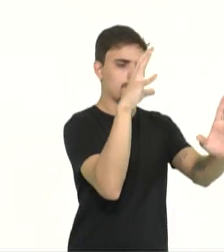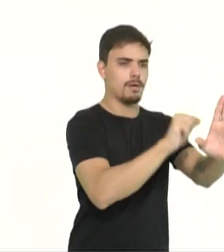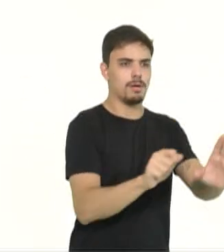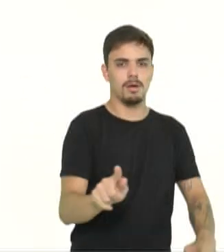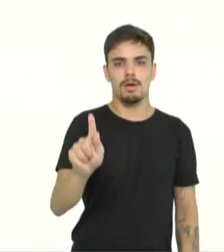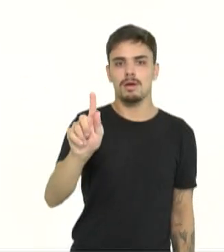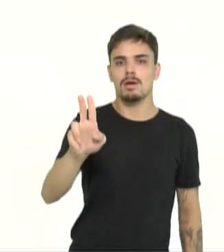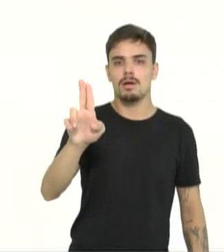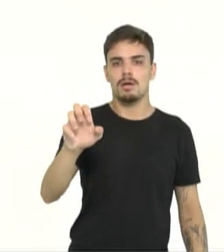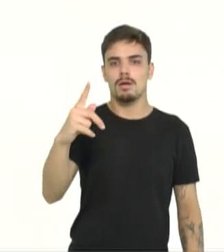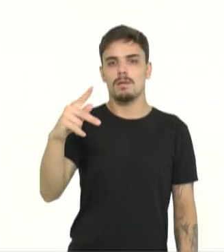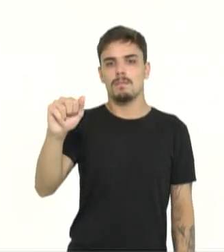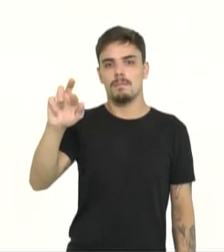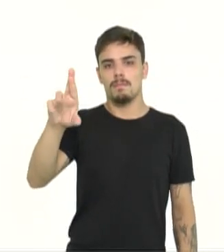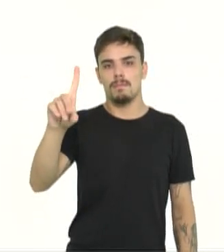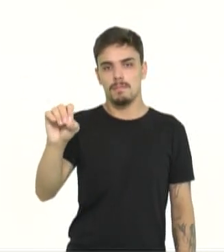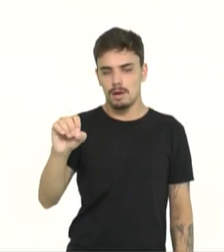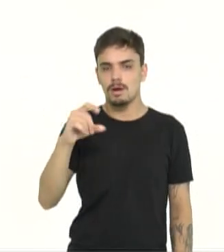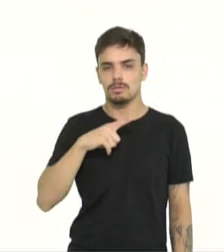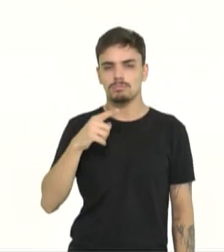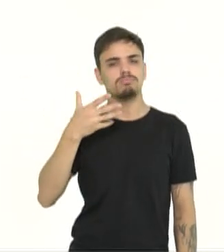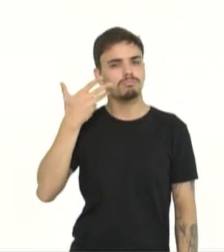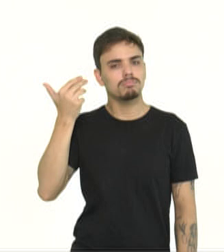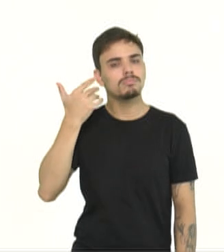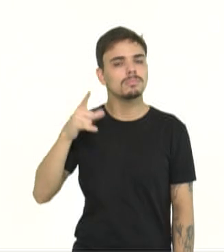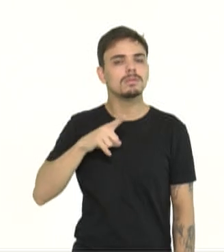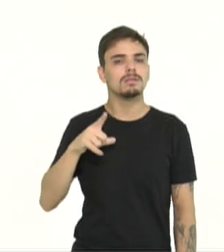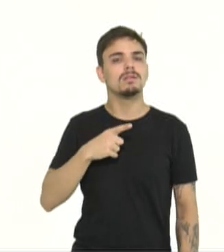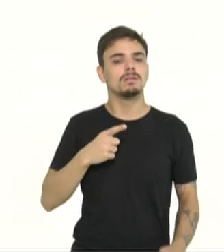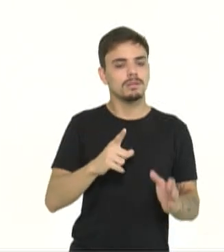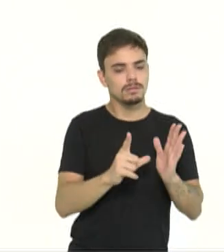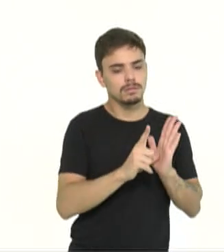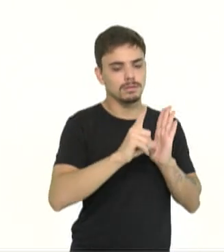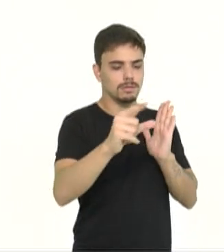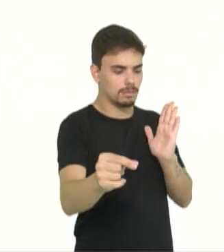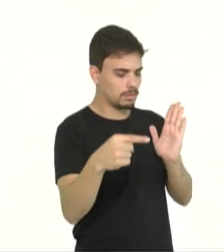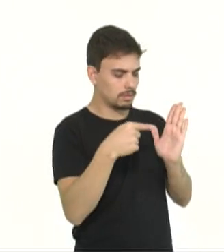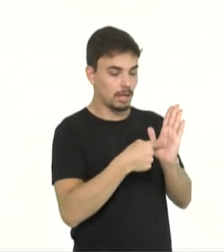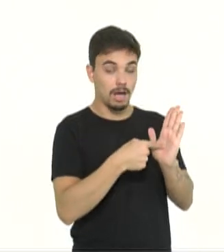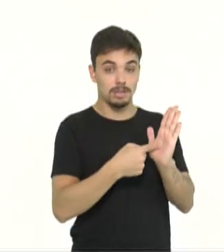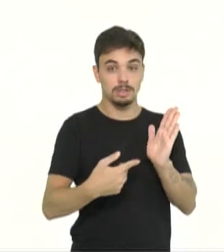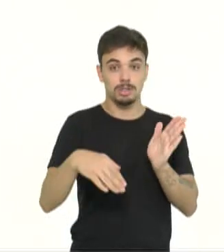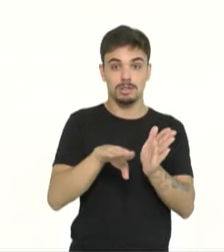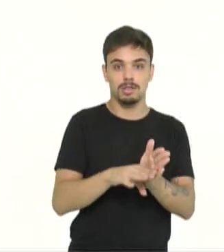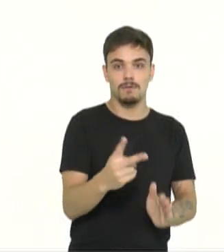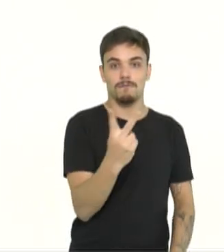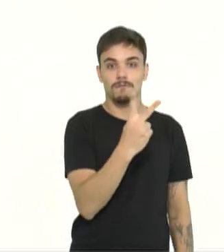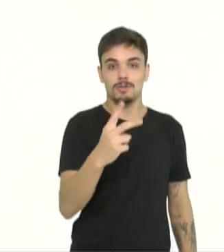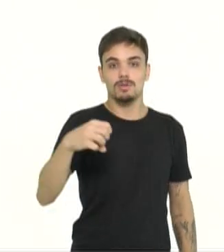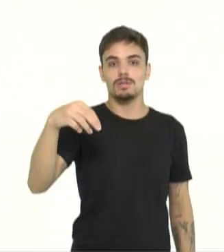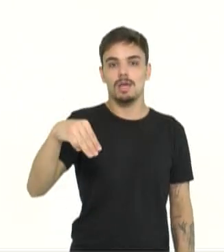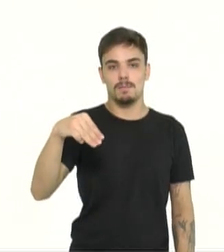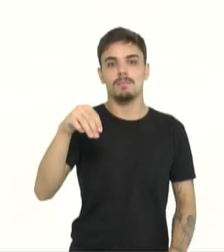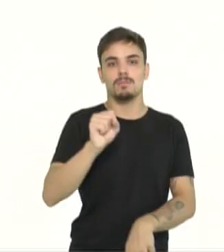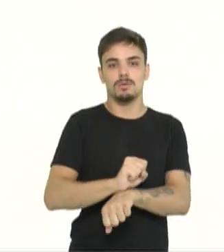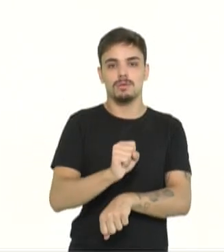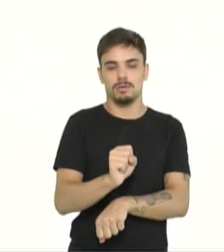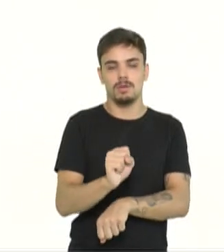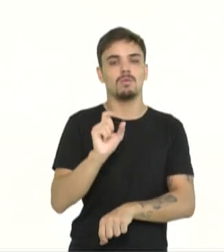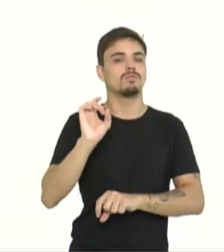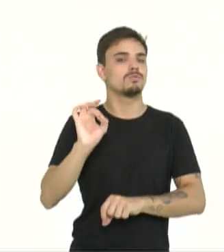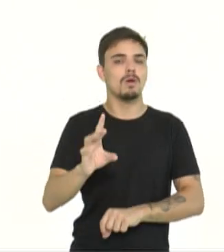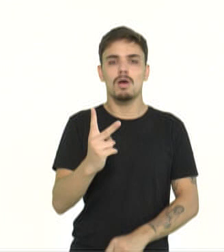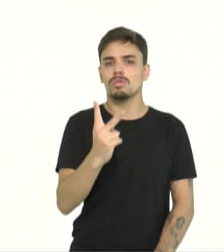guepardo, ele sai do repouso e ele atinge 22 metros por segundo de velocidade em apenas